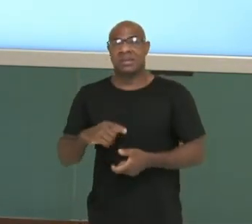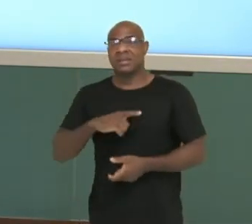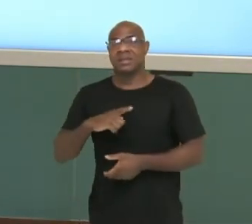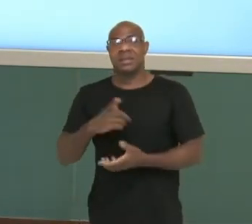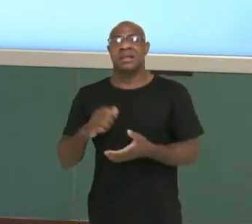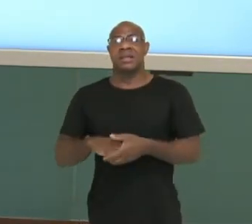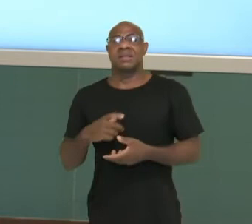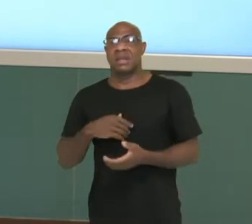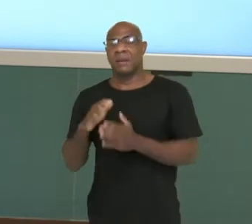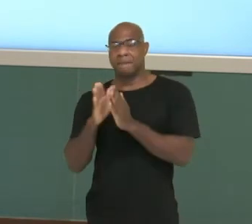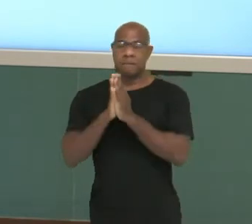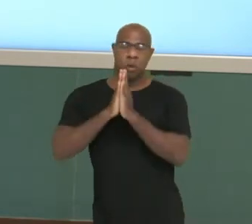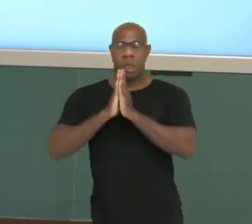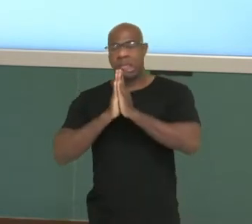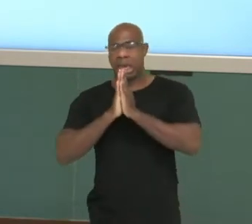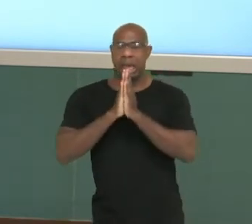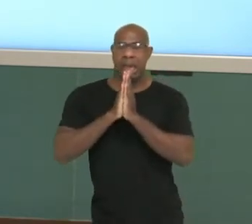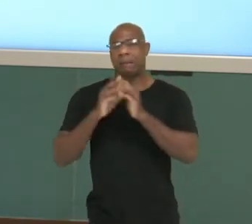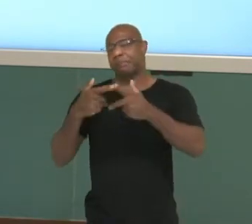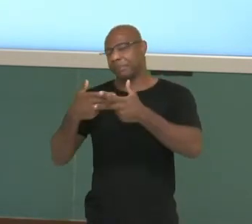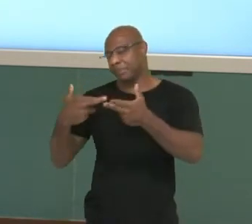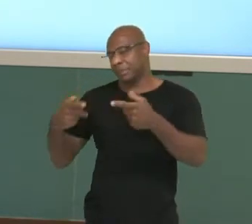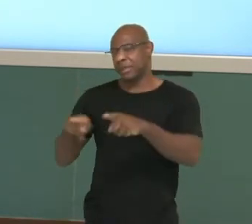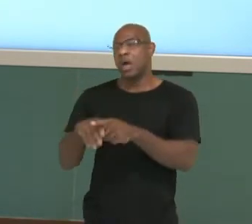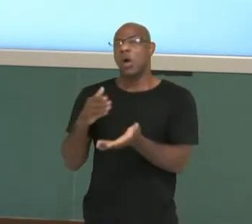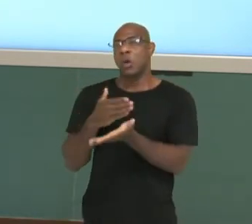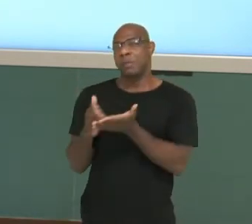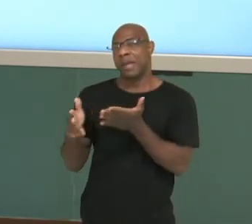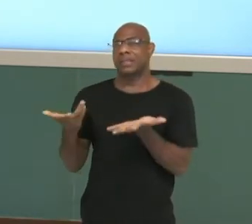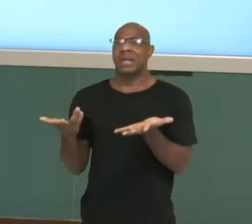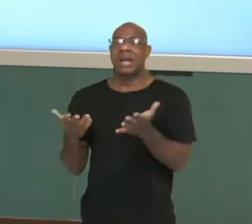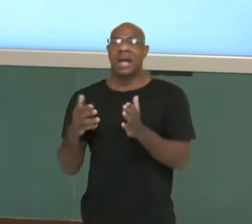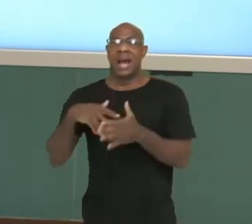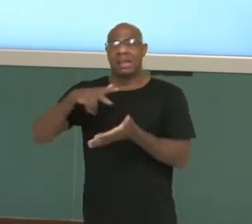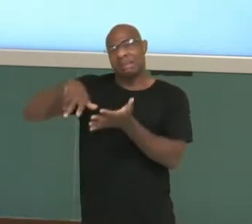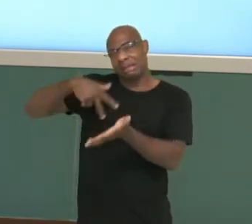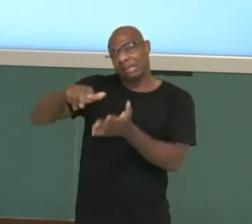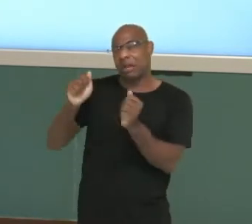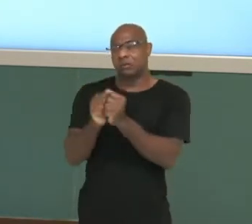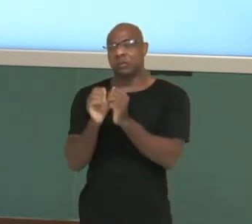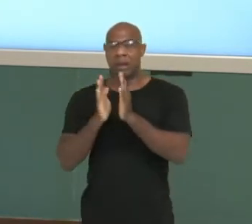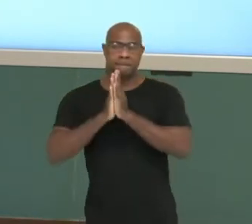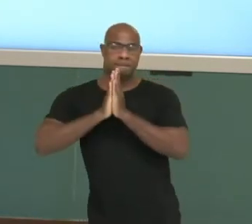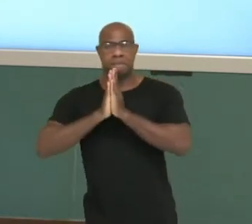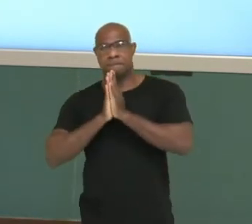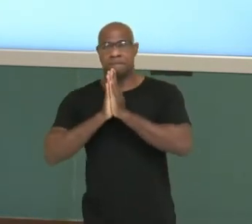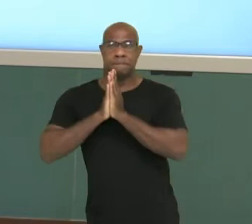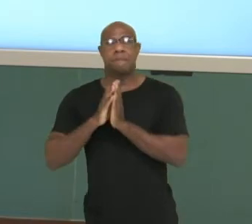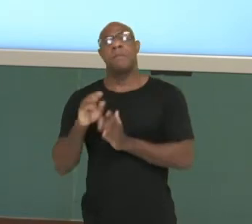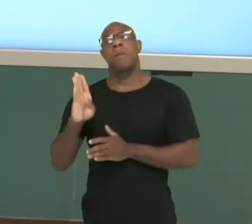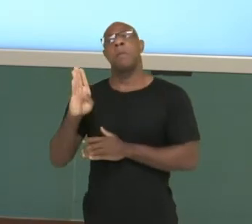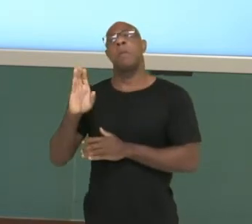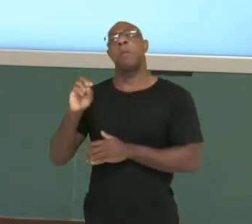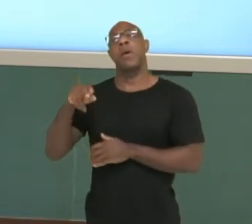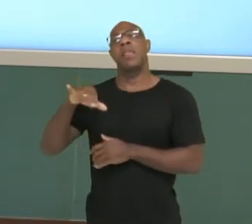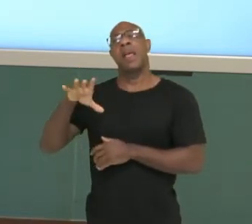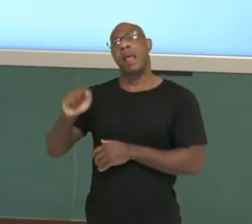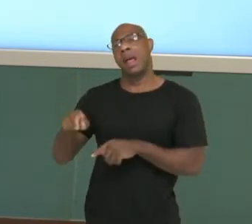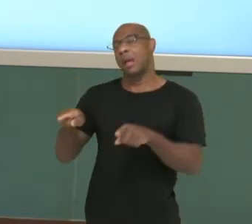aquela boneca ali, eles começam a dançar ali com as bonecas. Normalmente esses palhaços eles não falam,